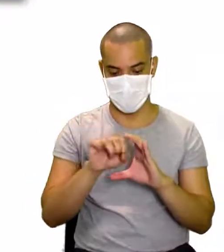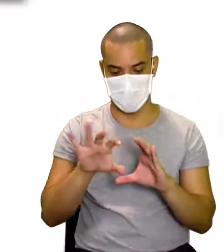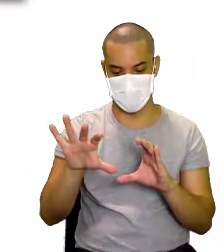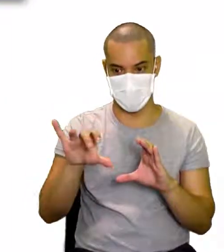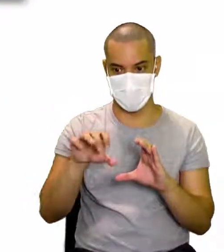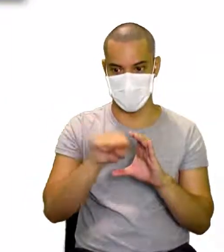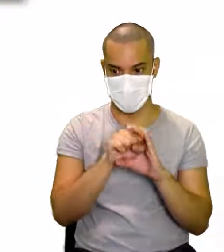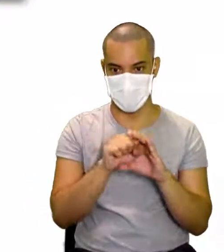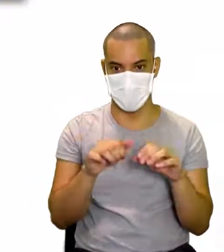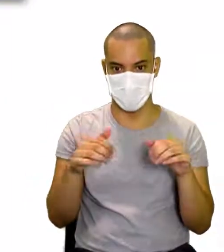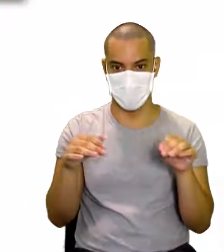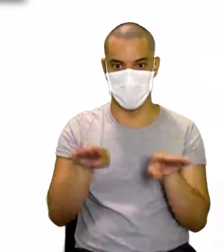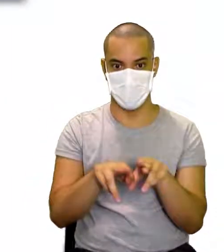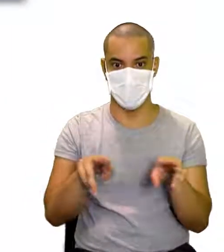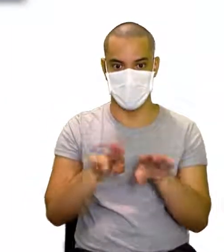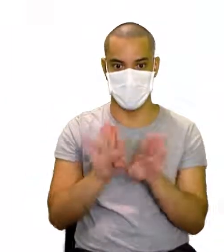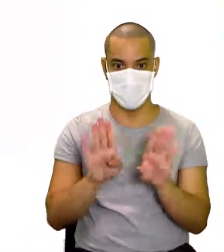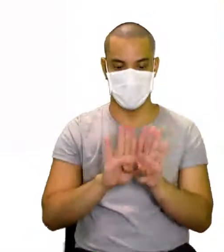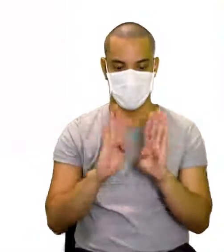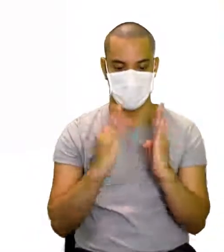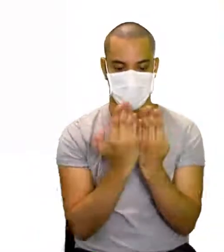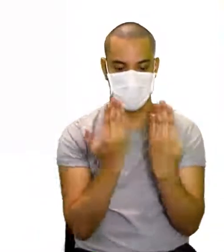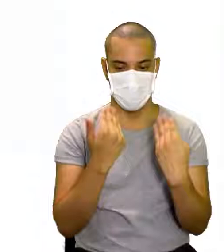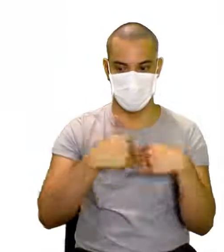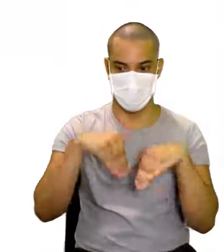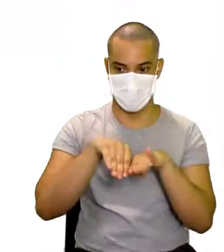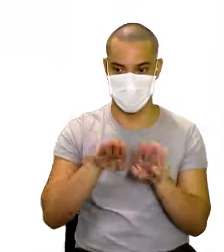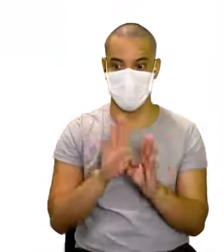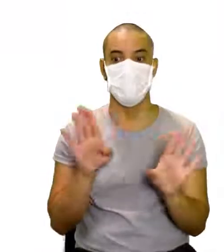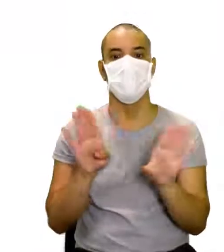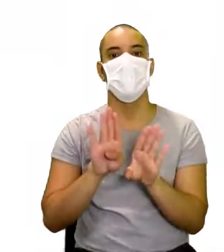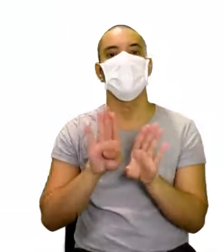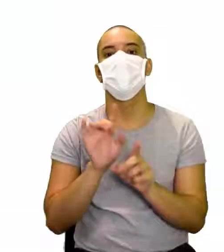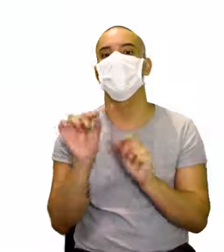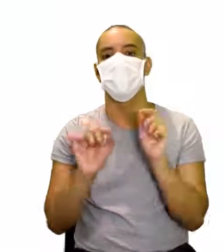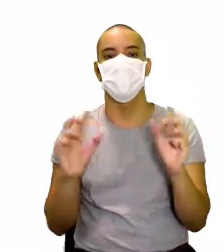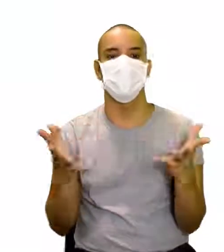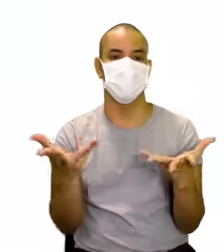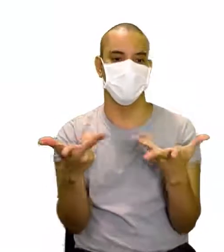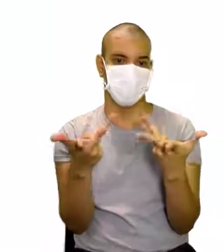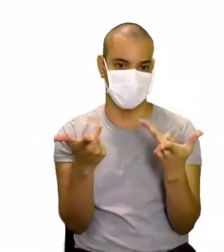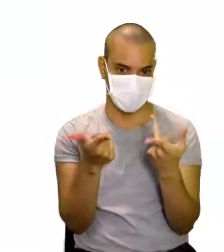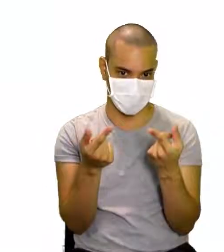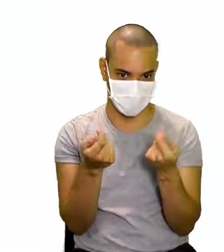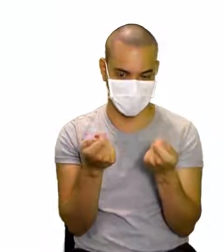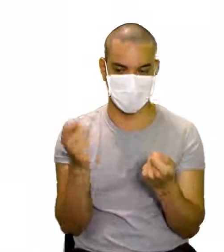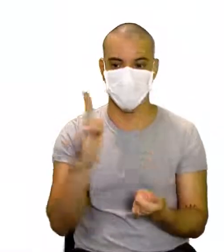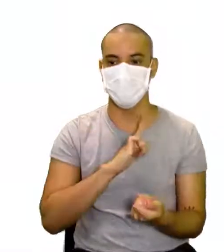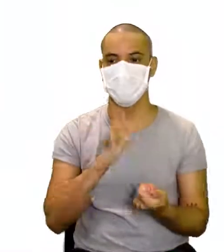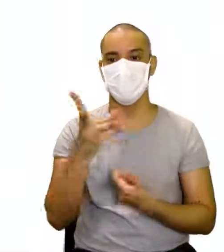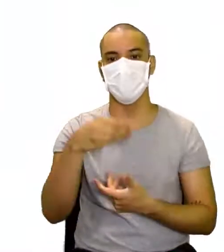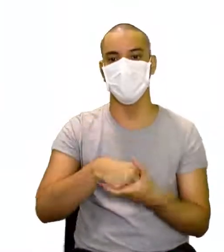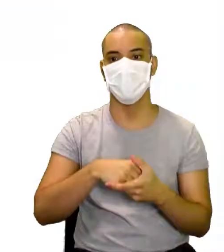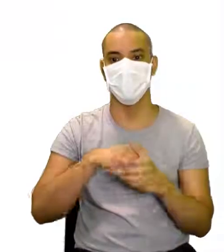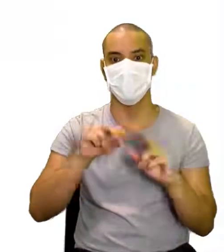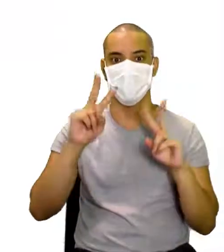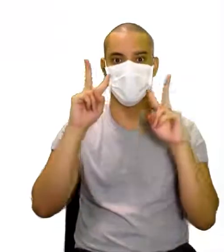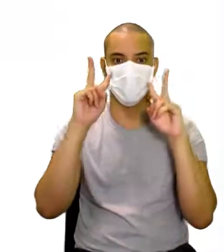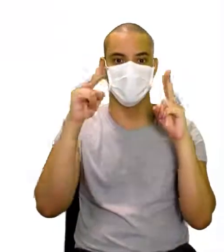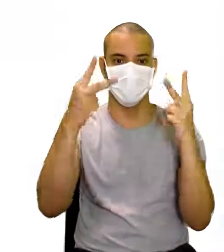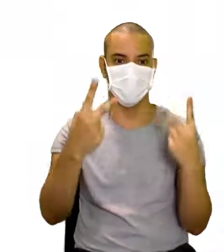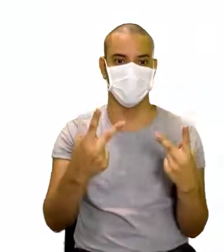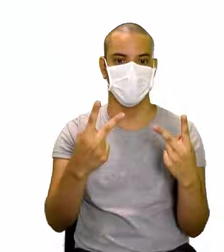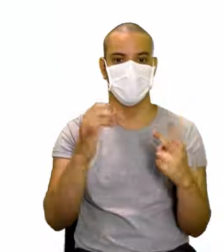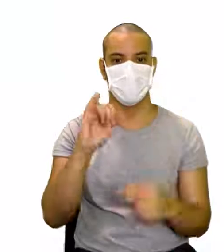terrestre também. E como habilidades, a partir dessa nossa aula, nós vamos estar em reconhecer um ímã